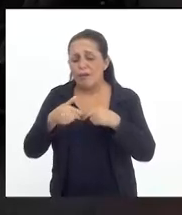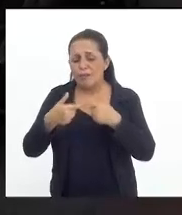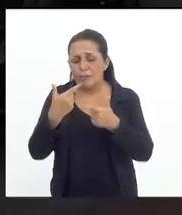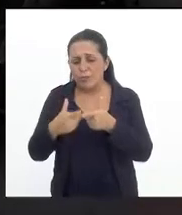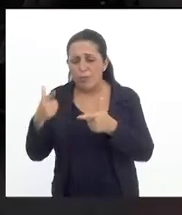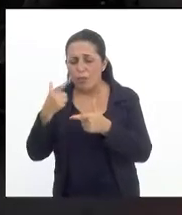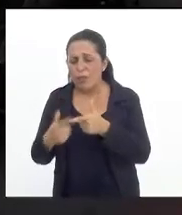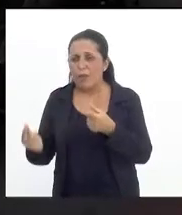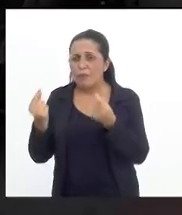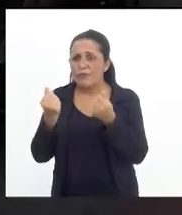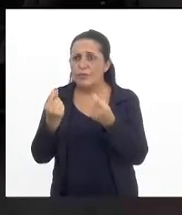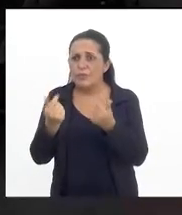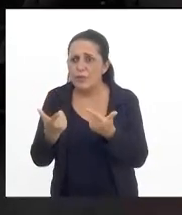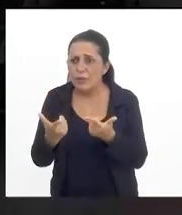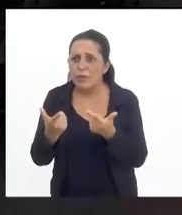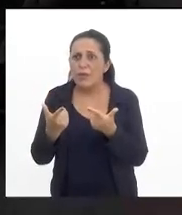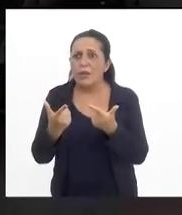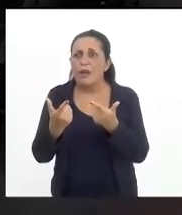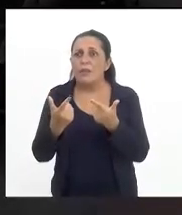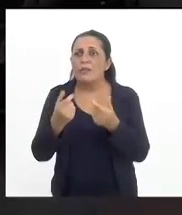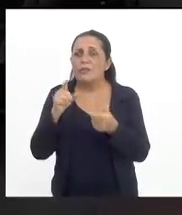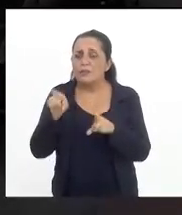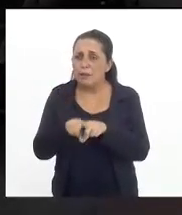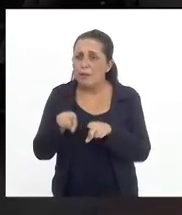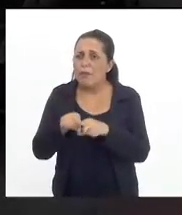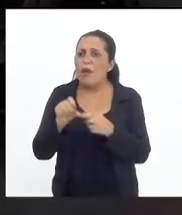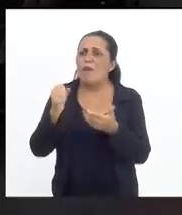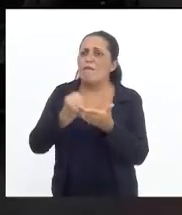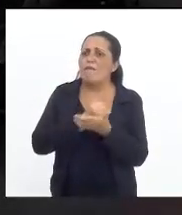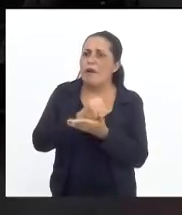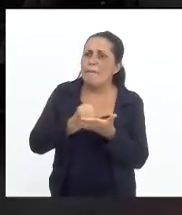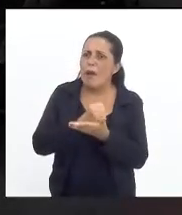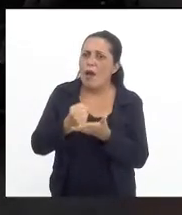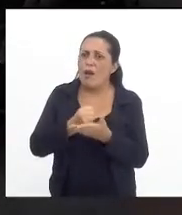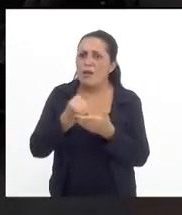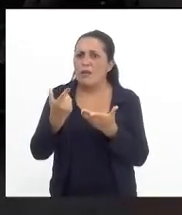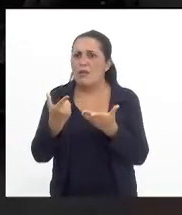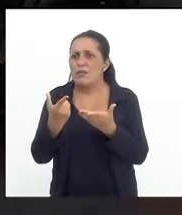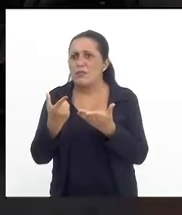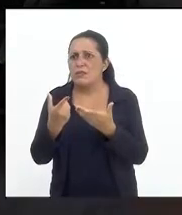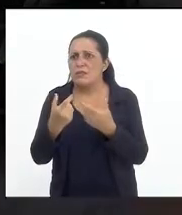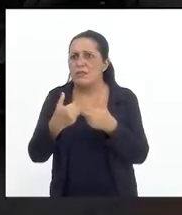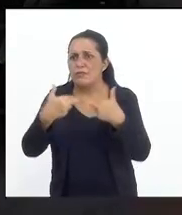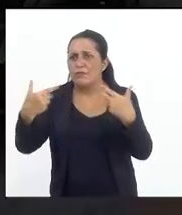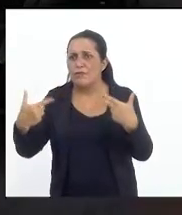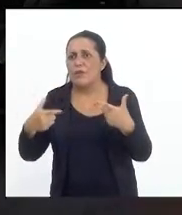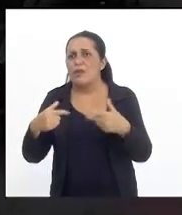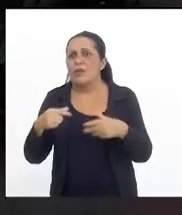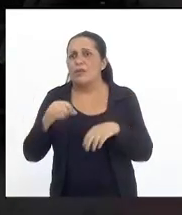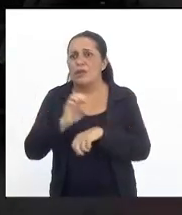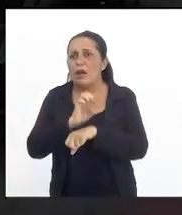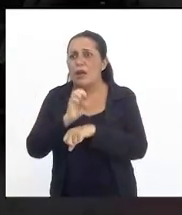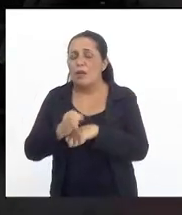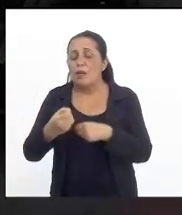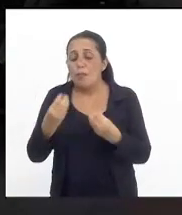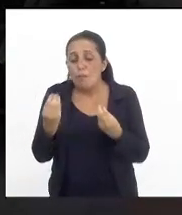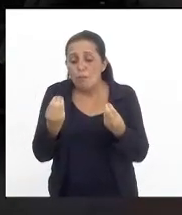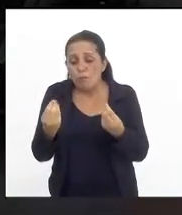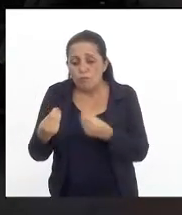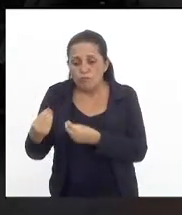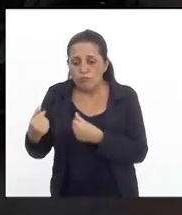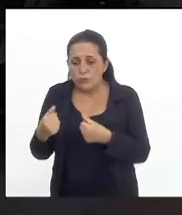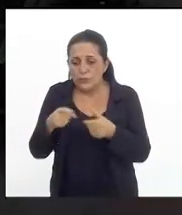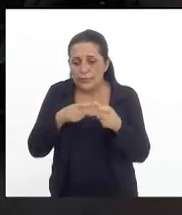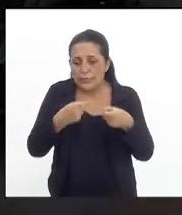que foi o caso da Indústria Farmacêutica que acabou indo para o estado de garagem em fim da guerra fiscal que só